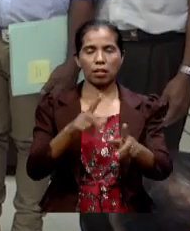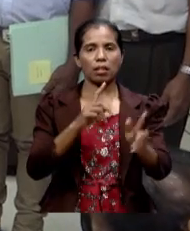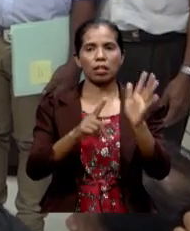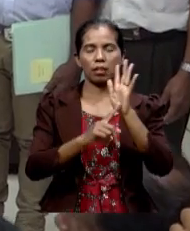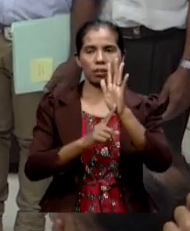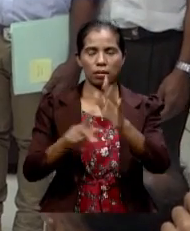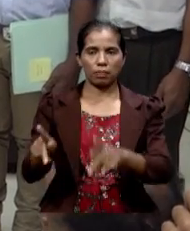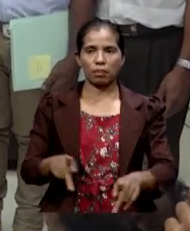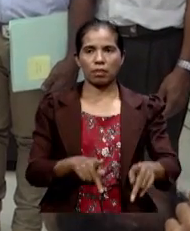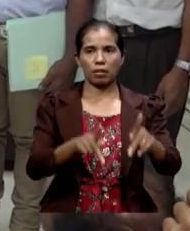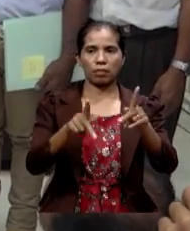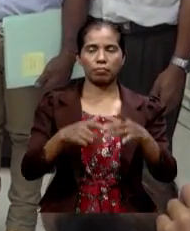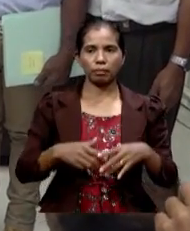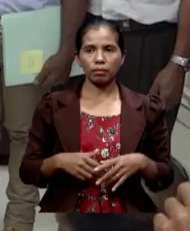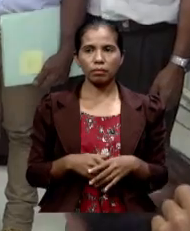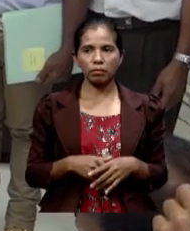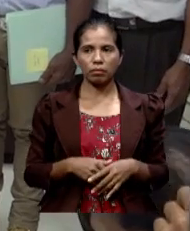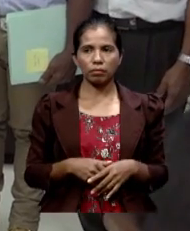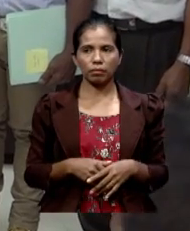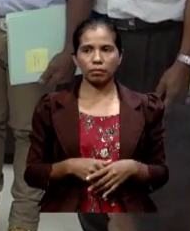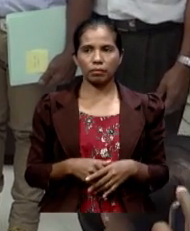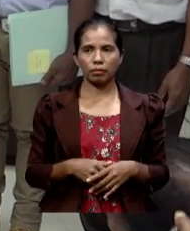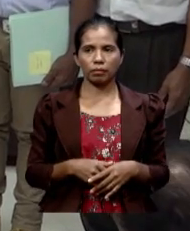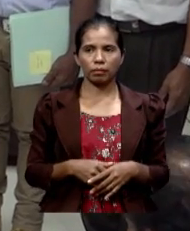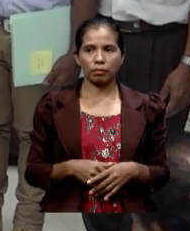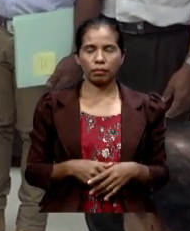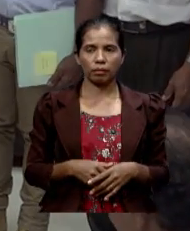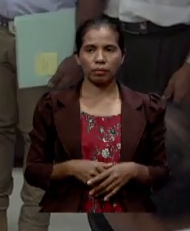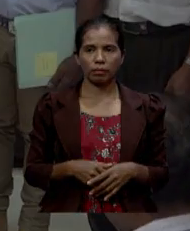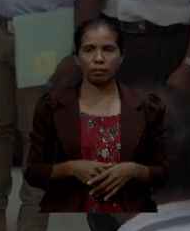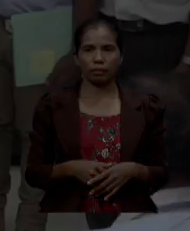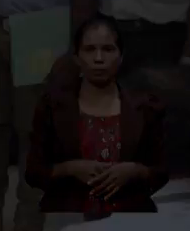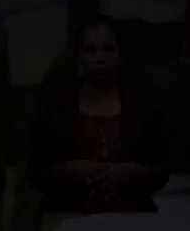transferência pública. Leopoldina de Carvalho, João Araújo, GMN.